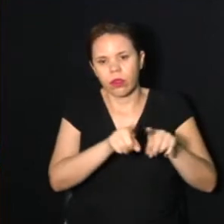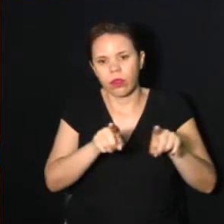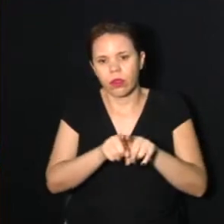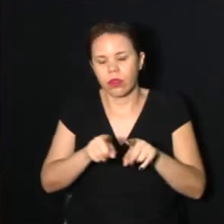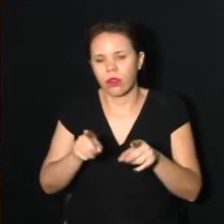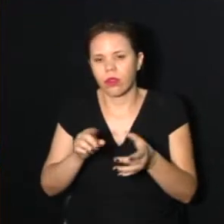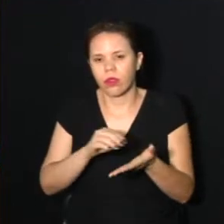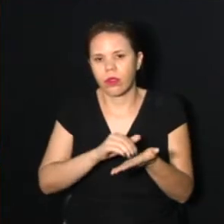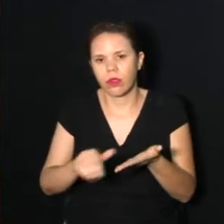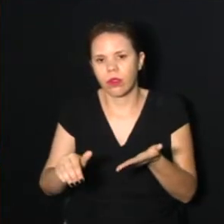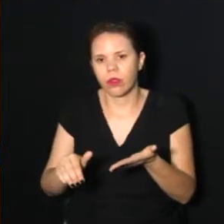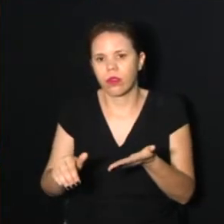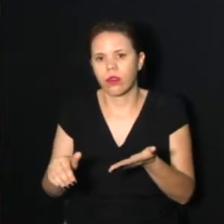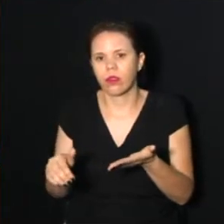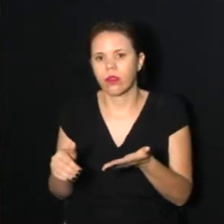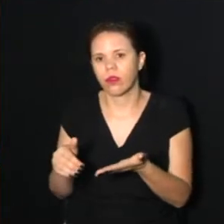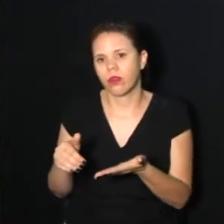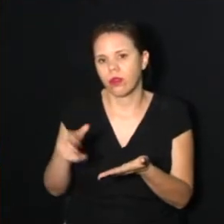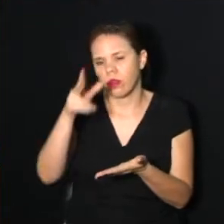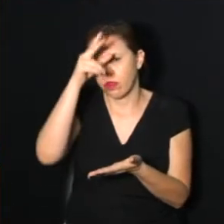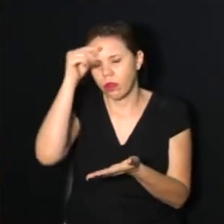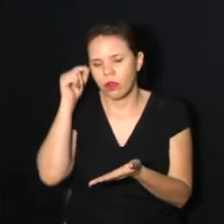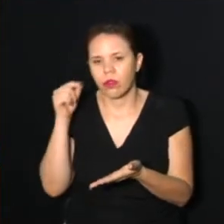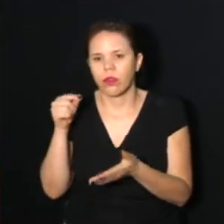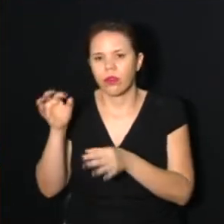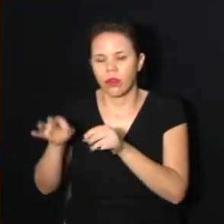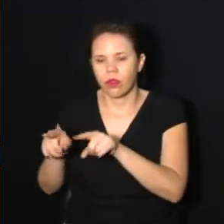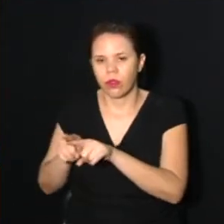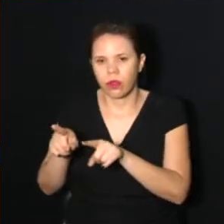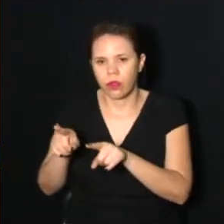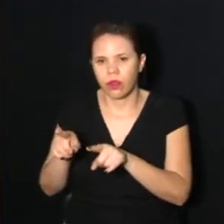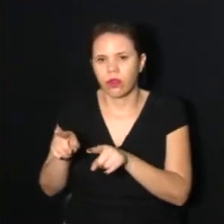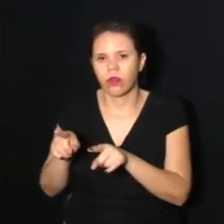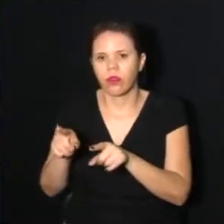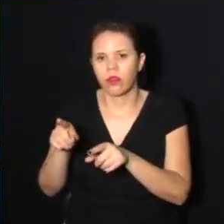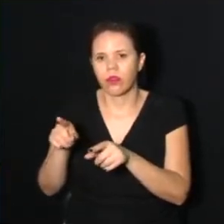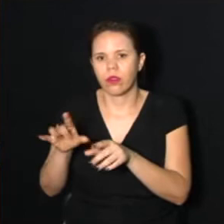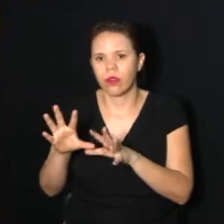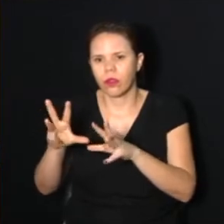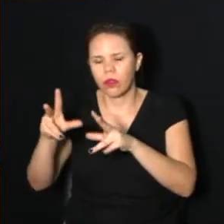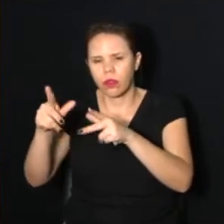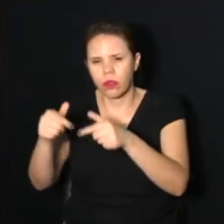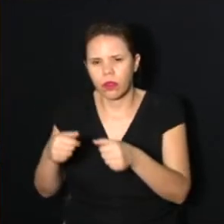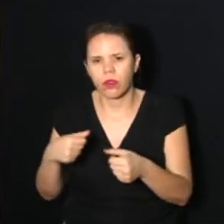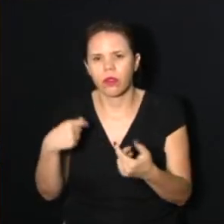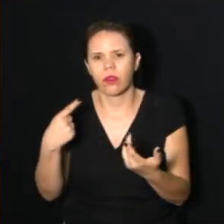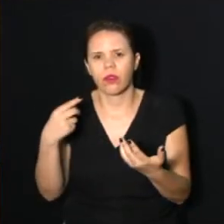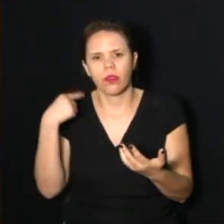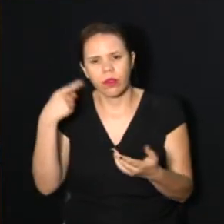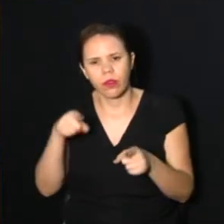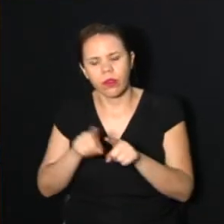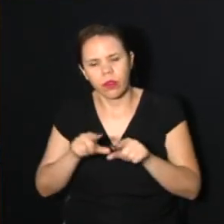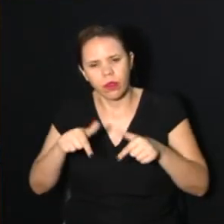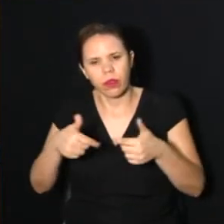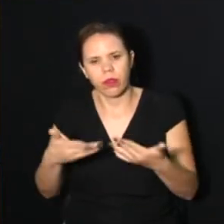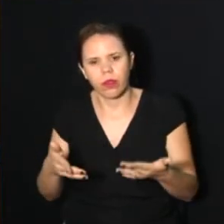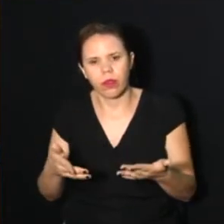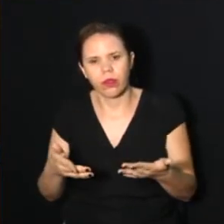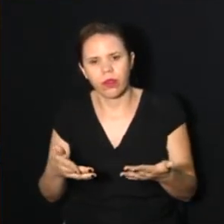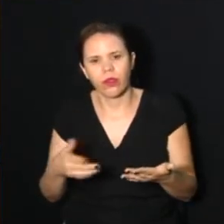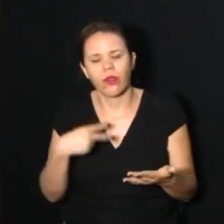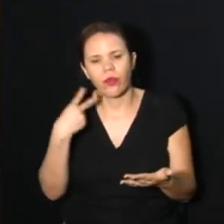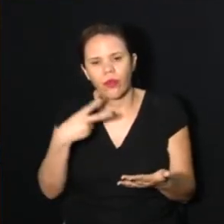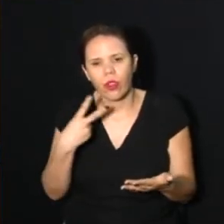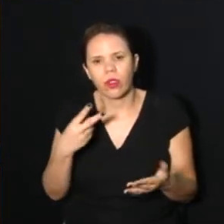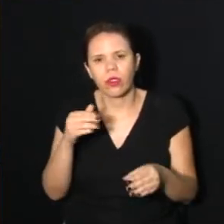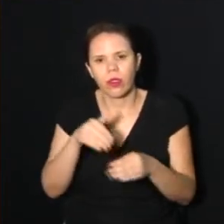Municipal de Justiça, institui a Procuradoria-Geral do município, de Campinas e da outras providências. Com o parecer favorável do vereador Carmo